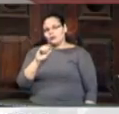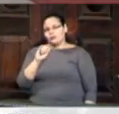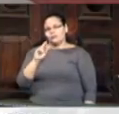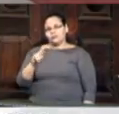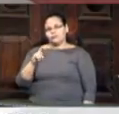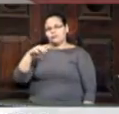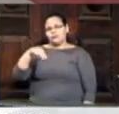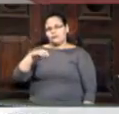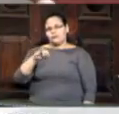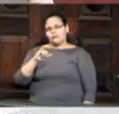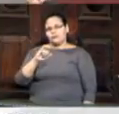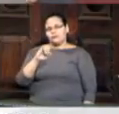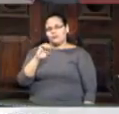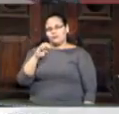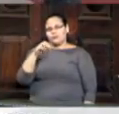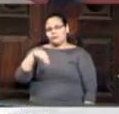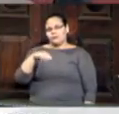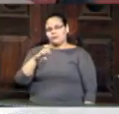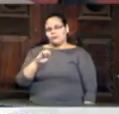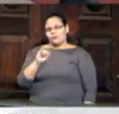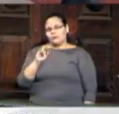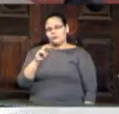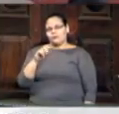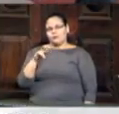possa recitar sua poesia.